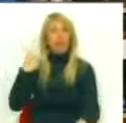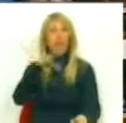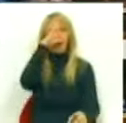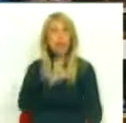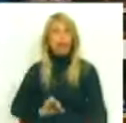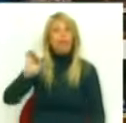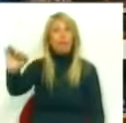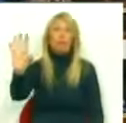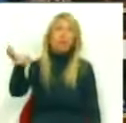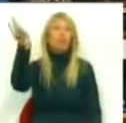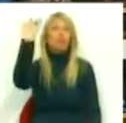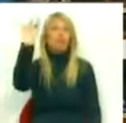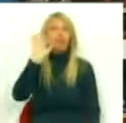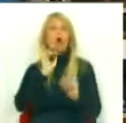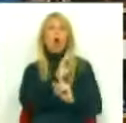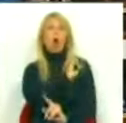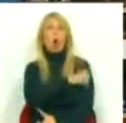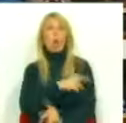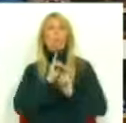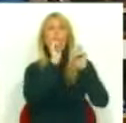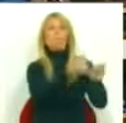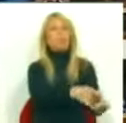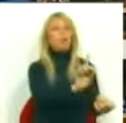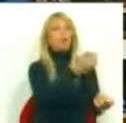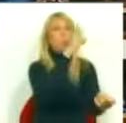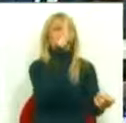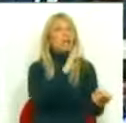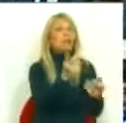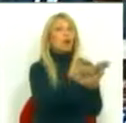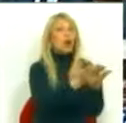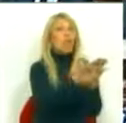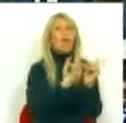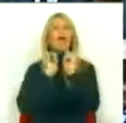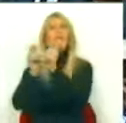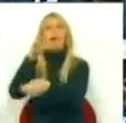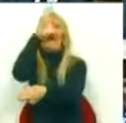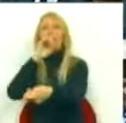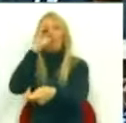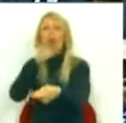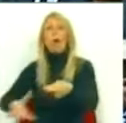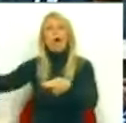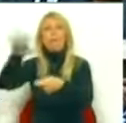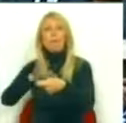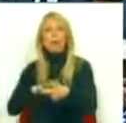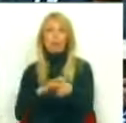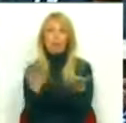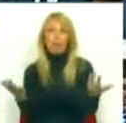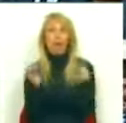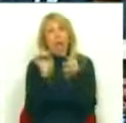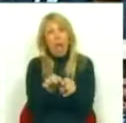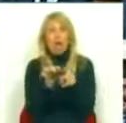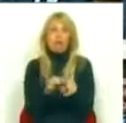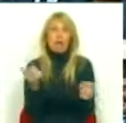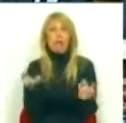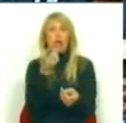por atribuir esta competência não ao Ministro da Economia, mas ao Ministro do Ambiente. Foi essa a decisão do primeiro governo do